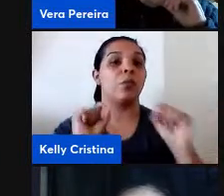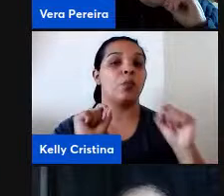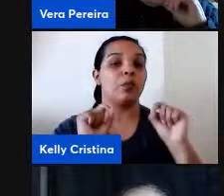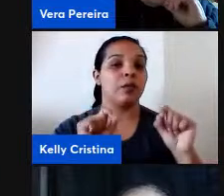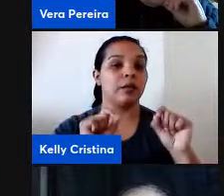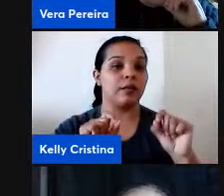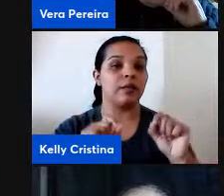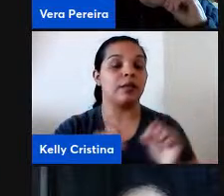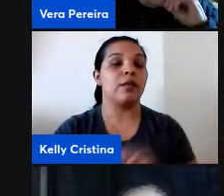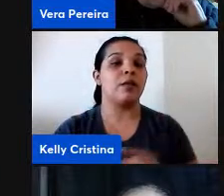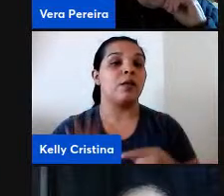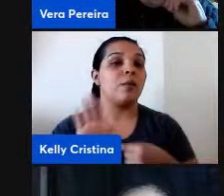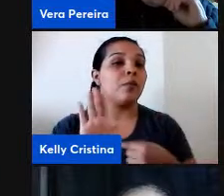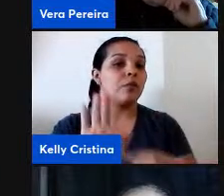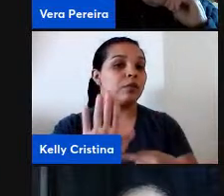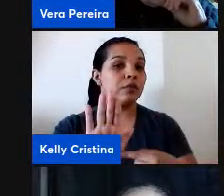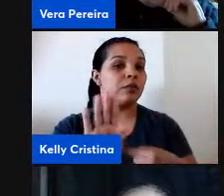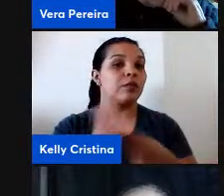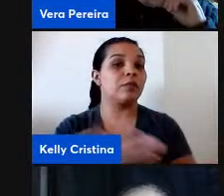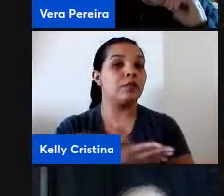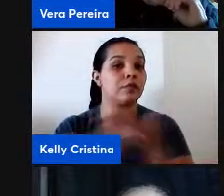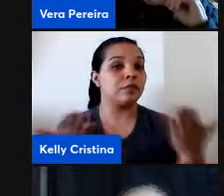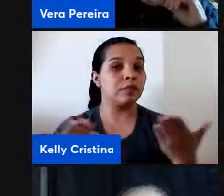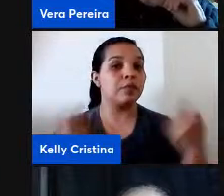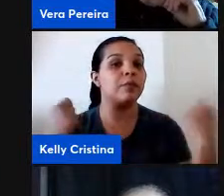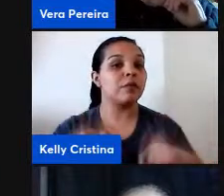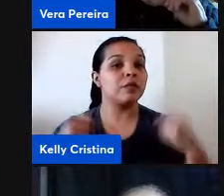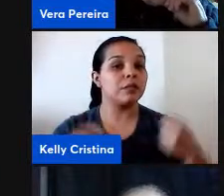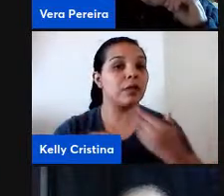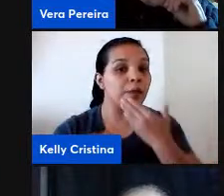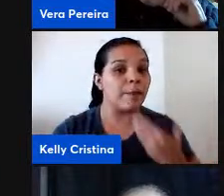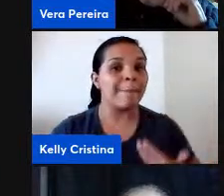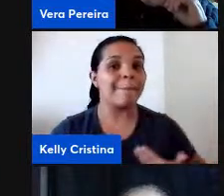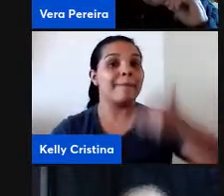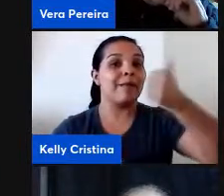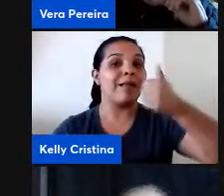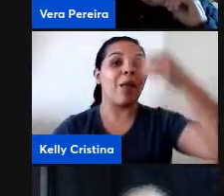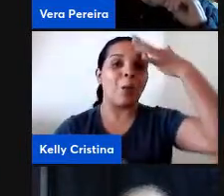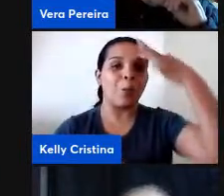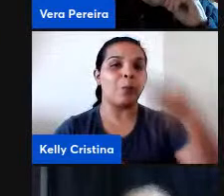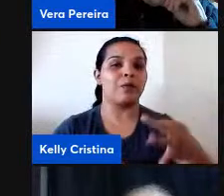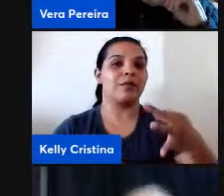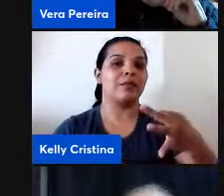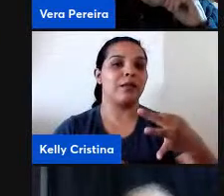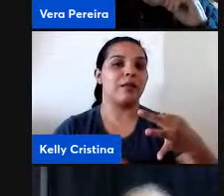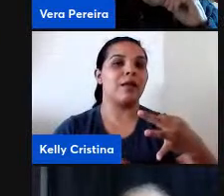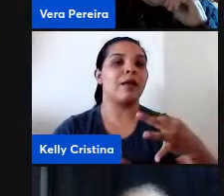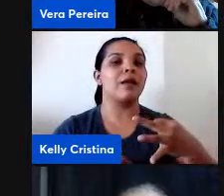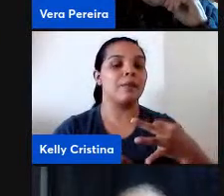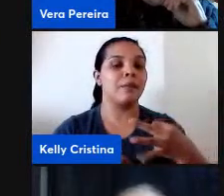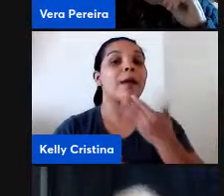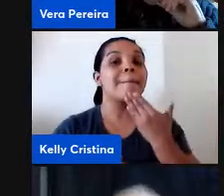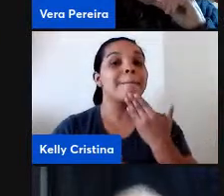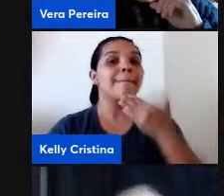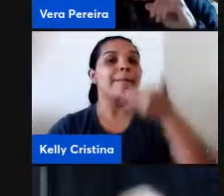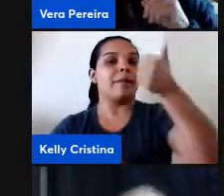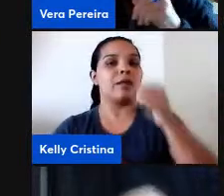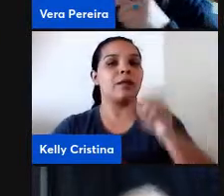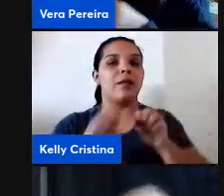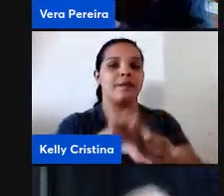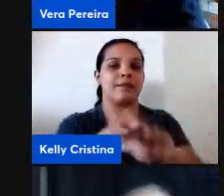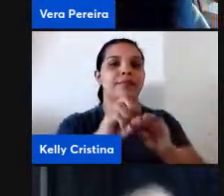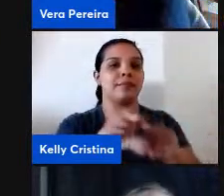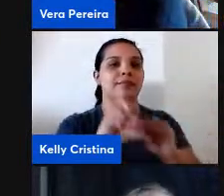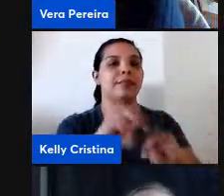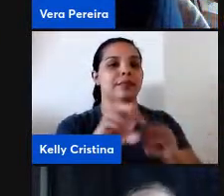Repisando para todos nós precisamos melhor compreender para melhor ensinar. cada um de